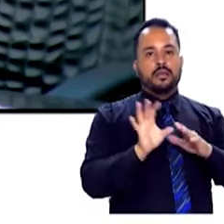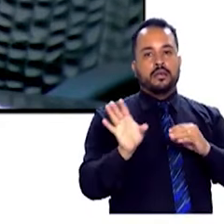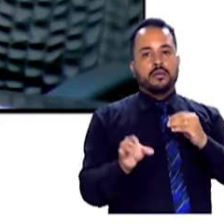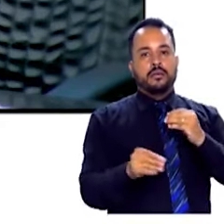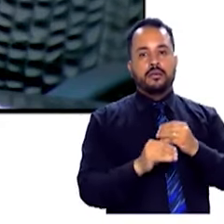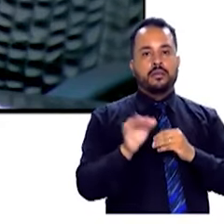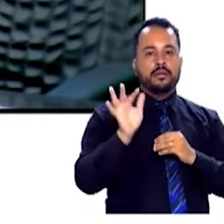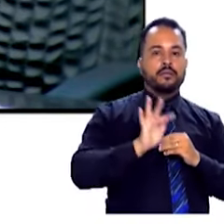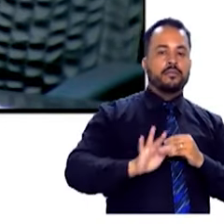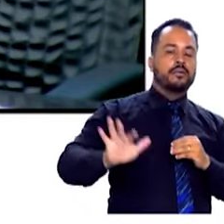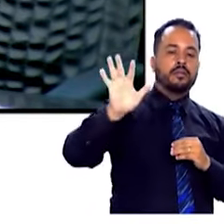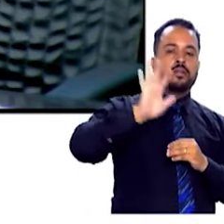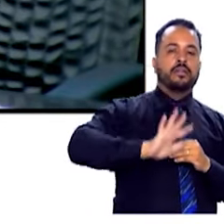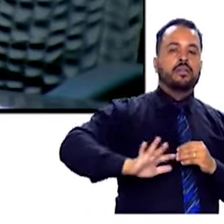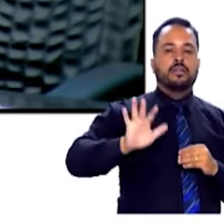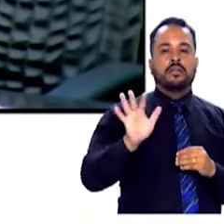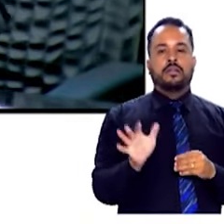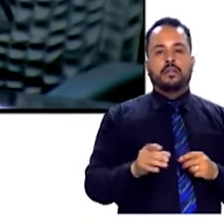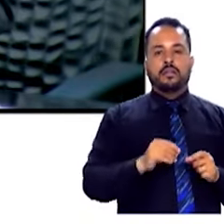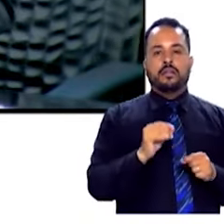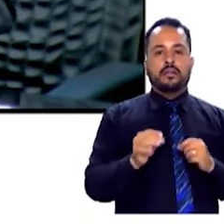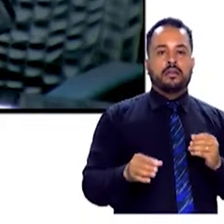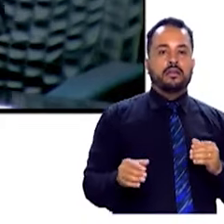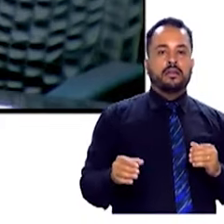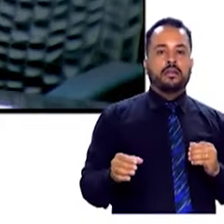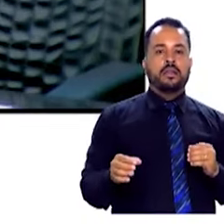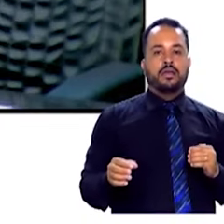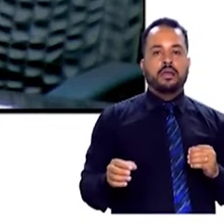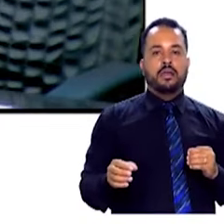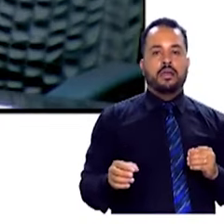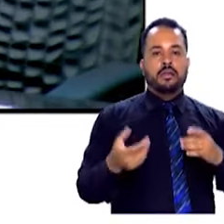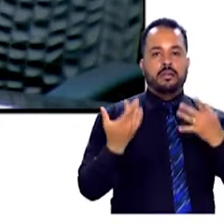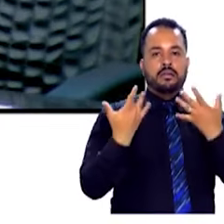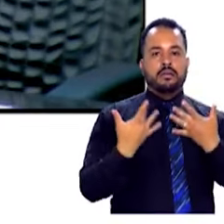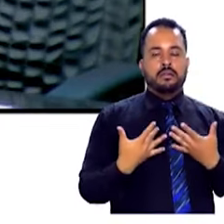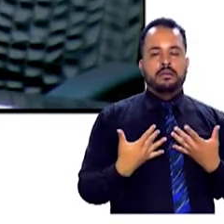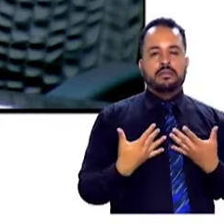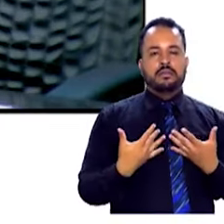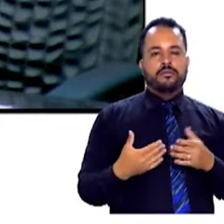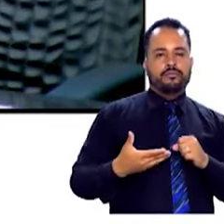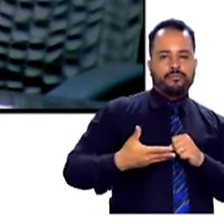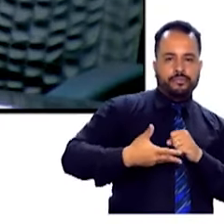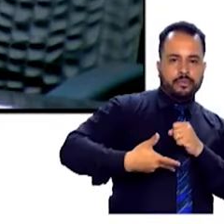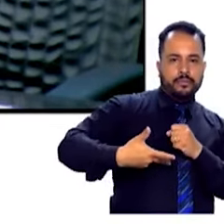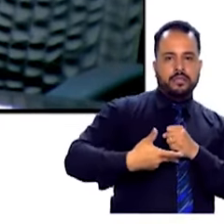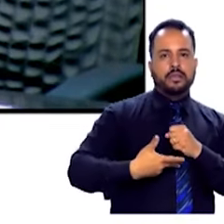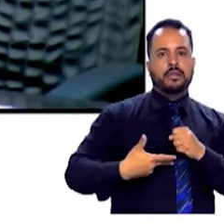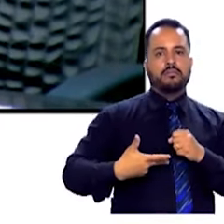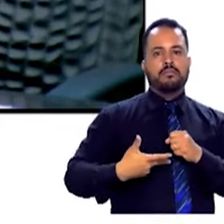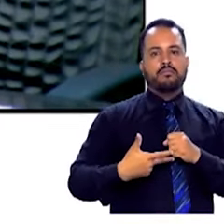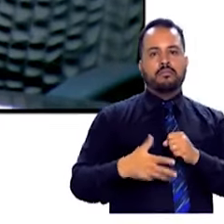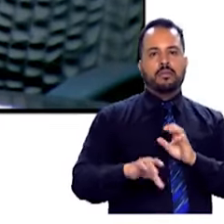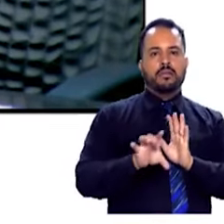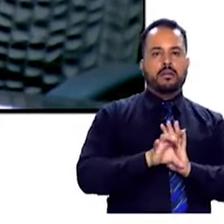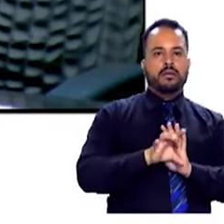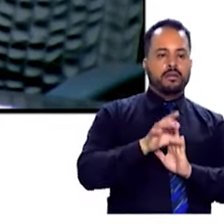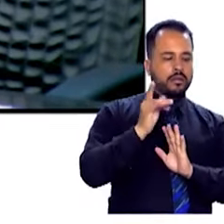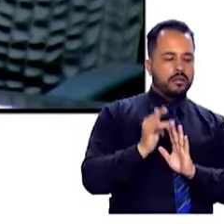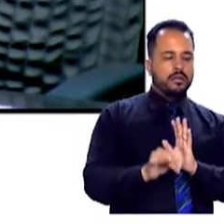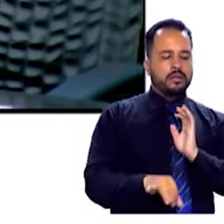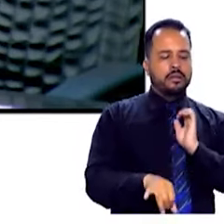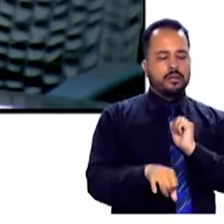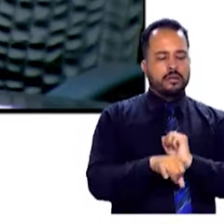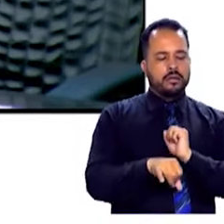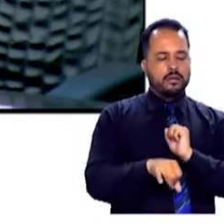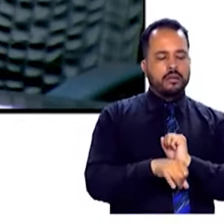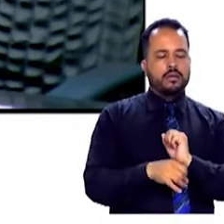2022 e que aguarda a regulamentação legal para a sua aplicação efetiva e o que há de comum entre esses